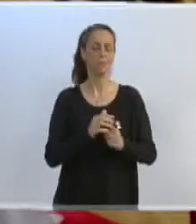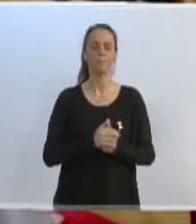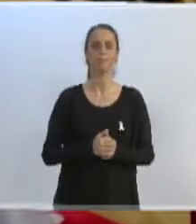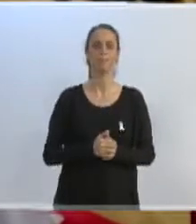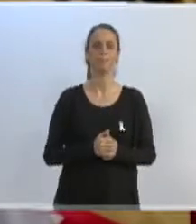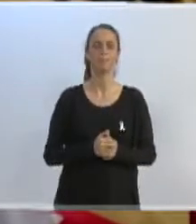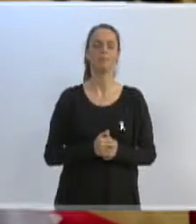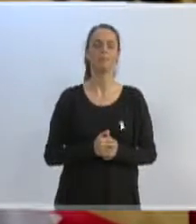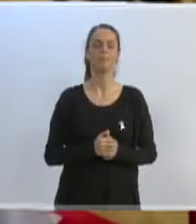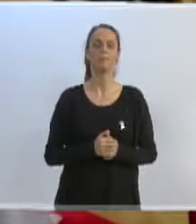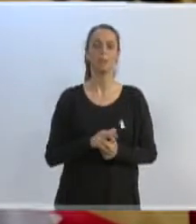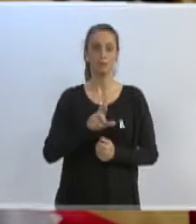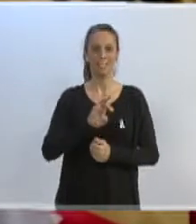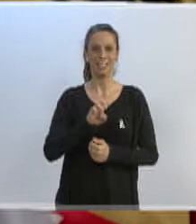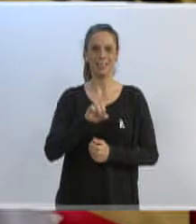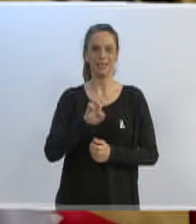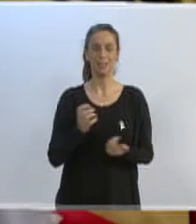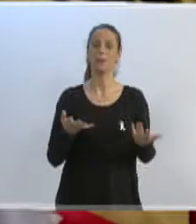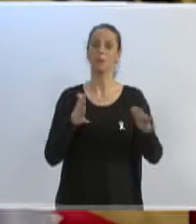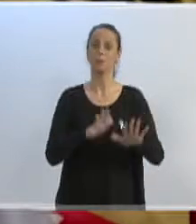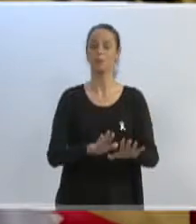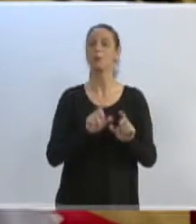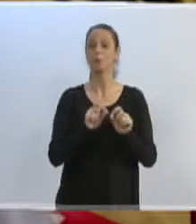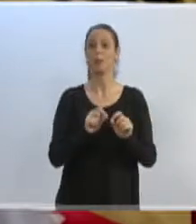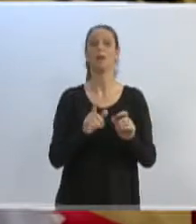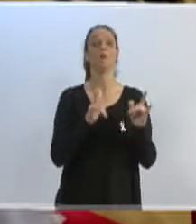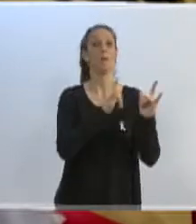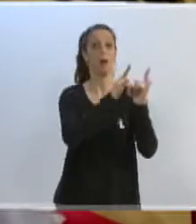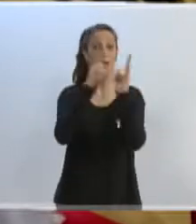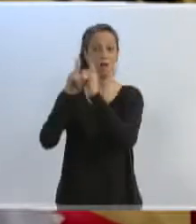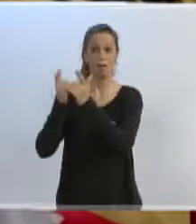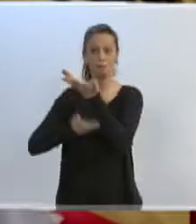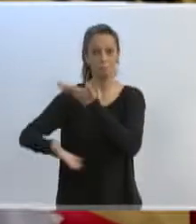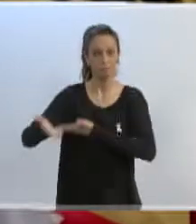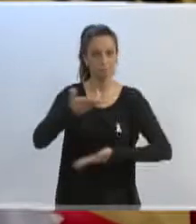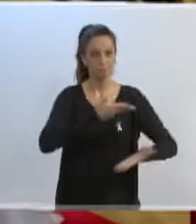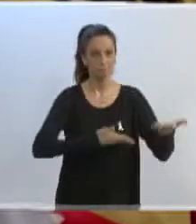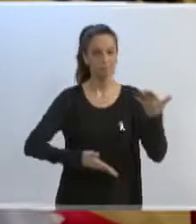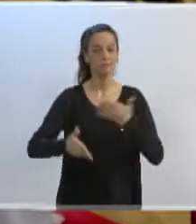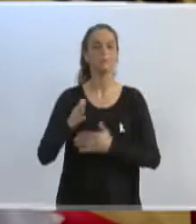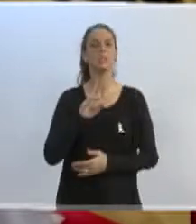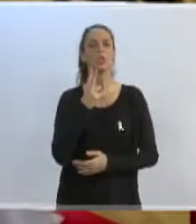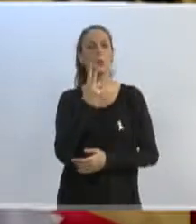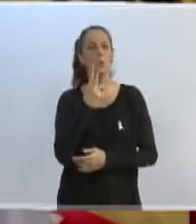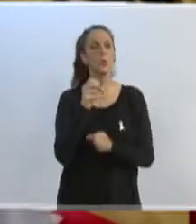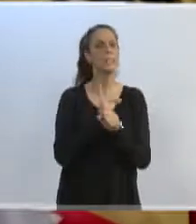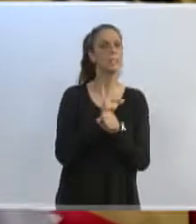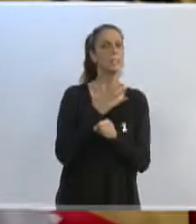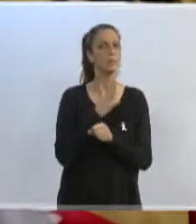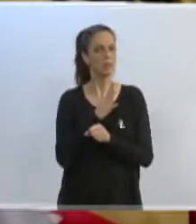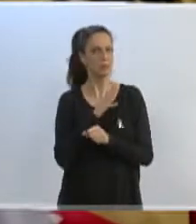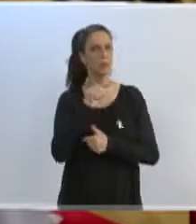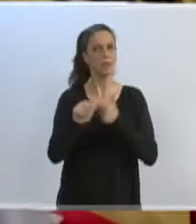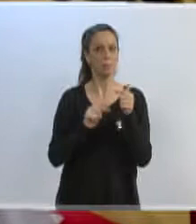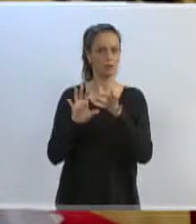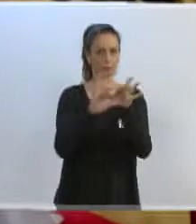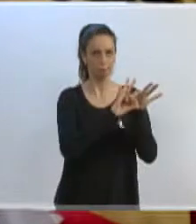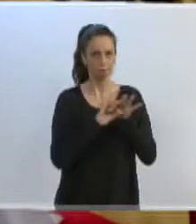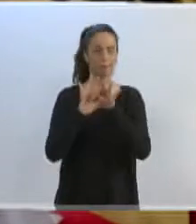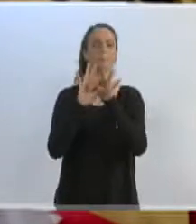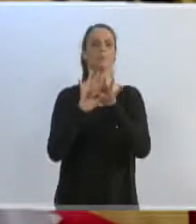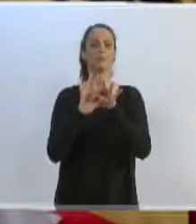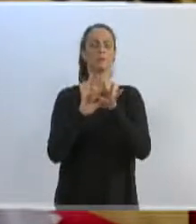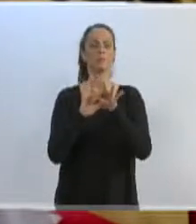ela é uma rede de entidades que vem trabalhando há mais ou menos 2 anos na cidade a